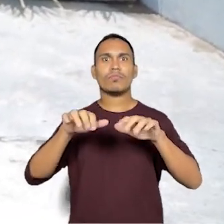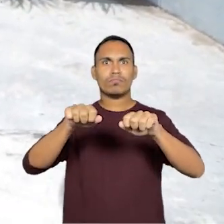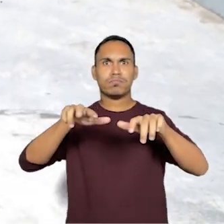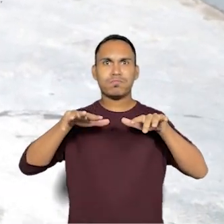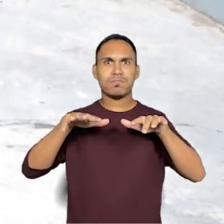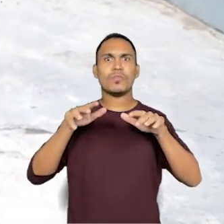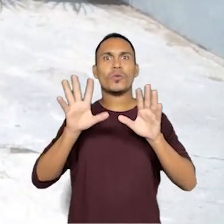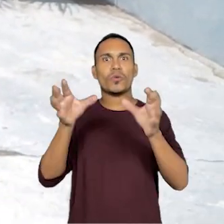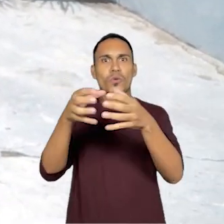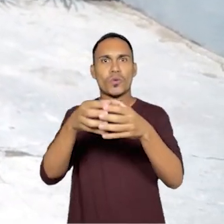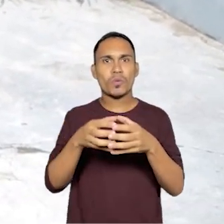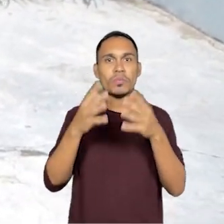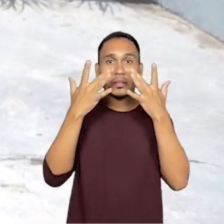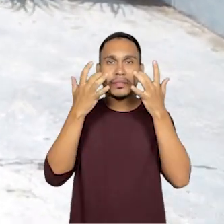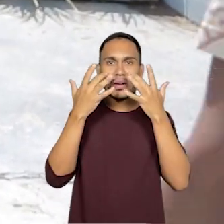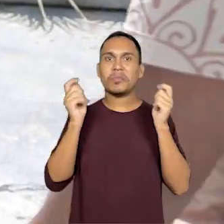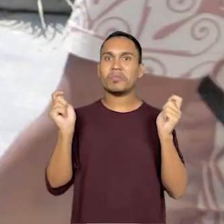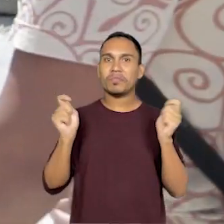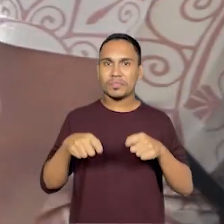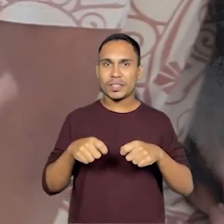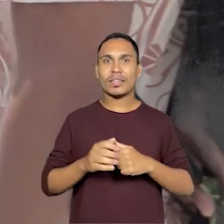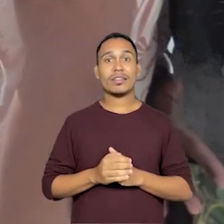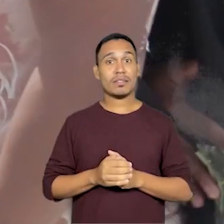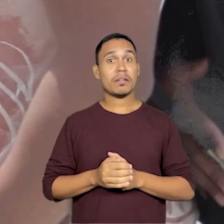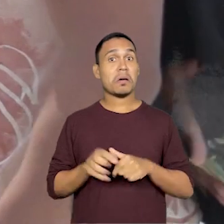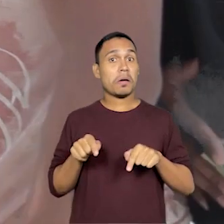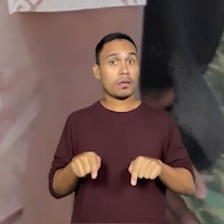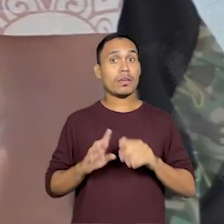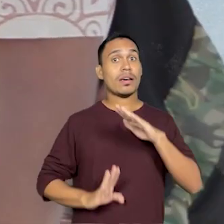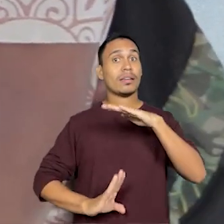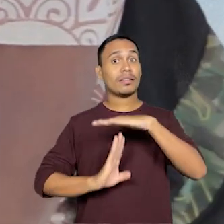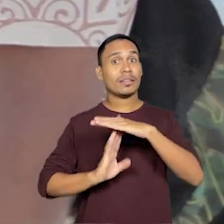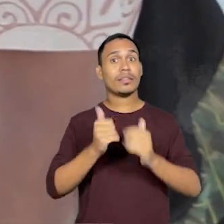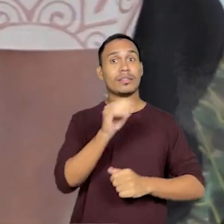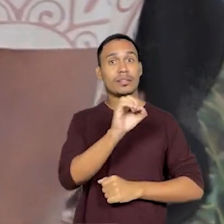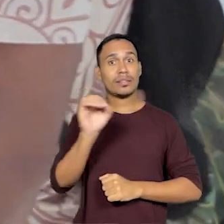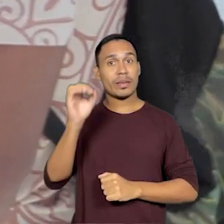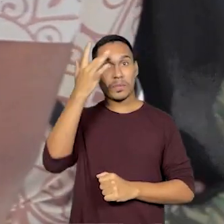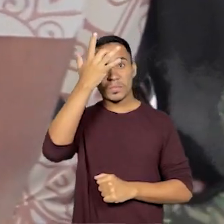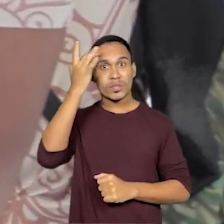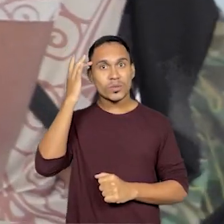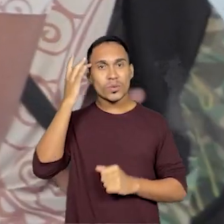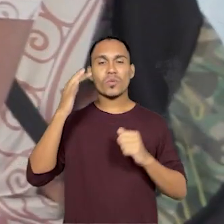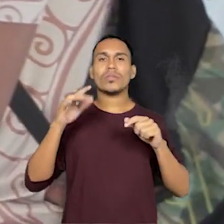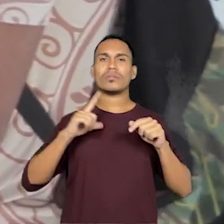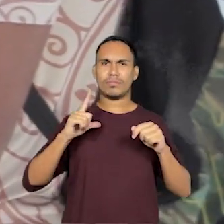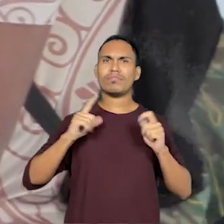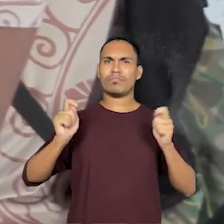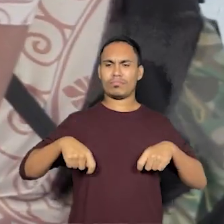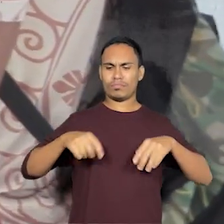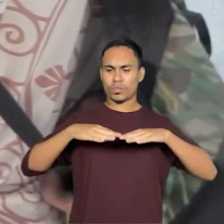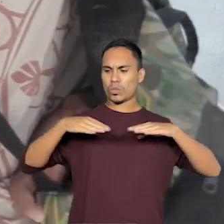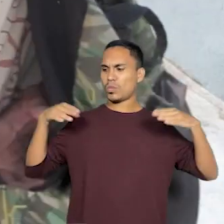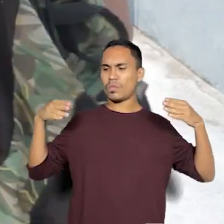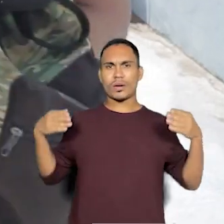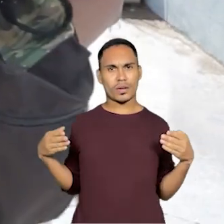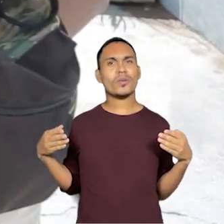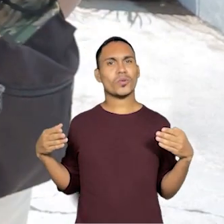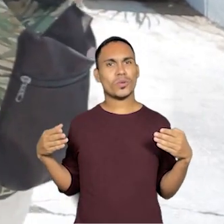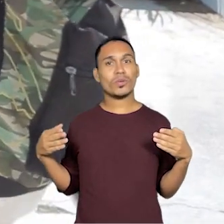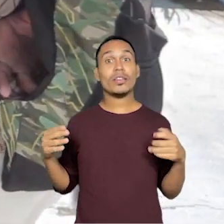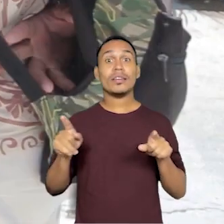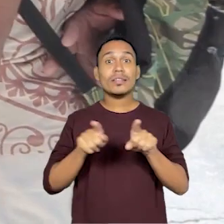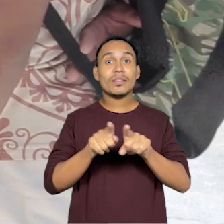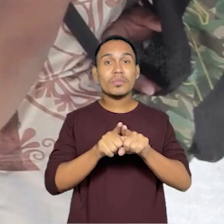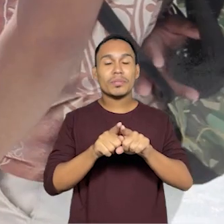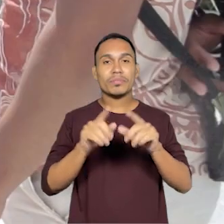recebe grupos, nosso teatrinho de bolso, né? Sim. A gente consegue colocar aqui 100 pessoas, monta um palco aqui. O Festival dos Iamuns é onde acontece